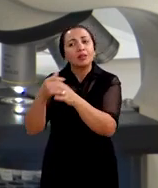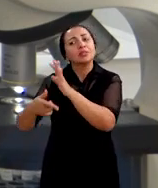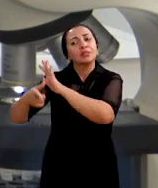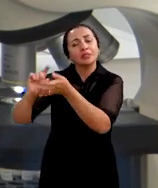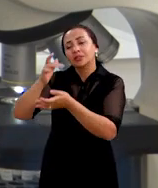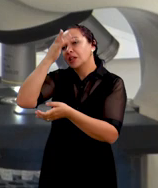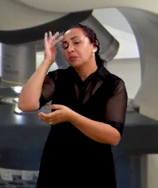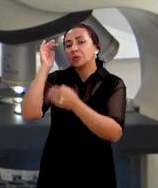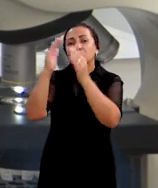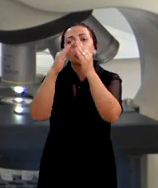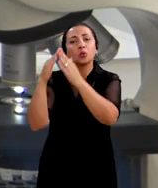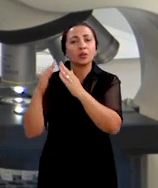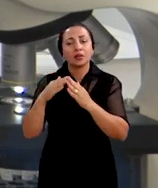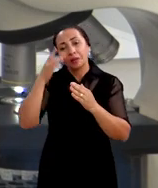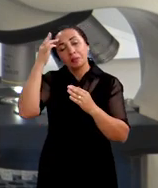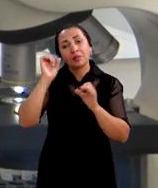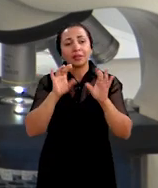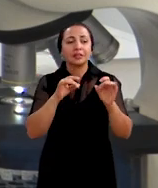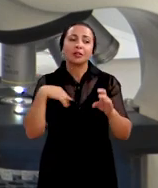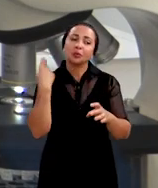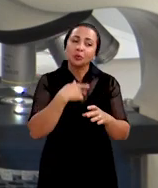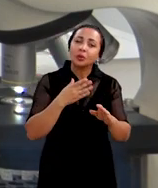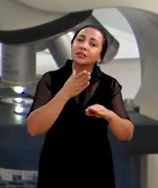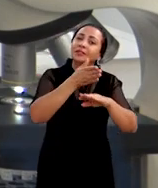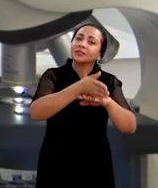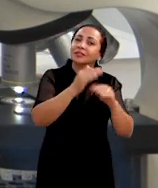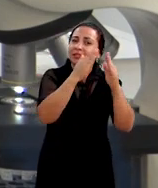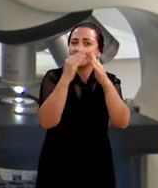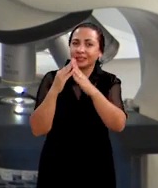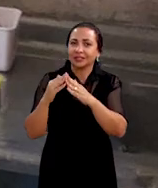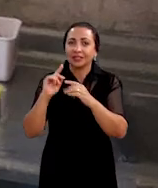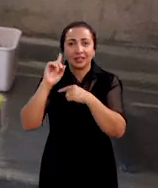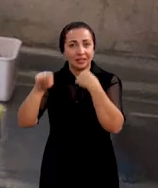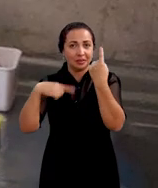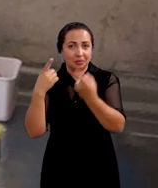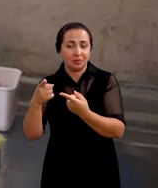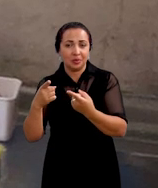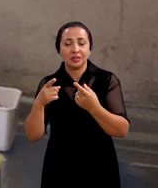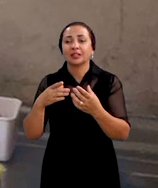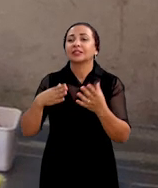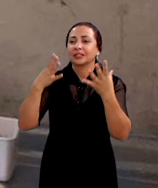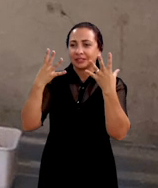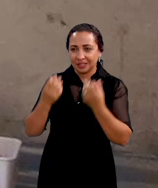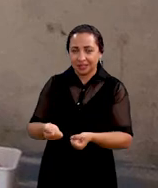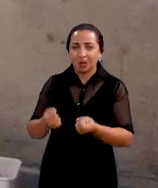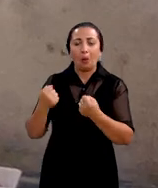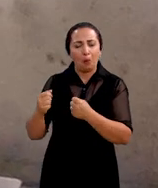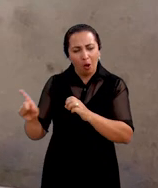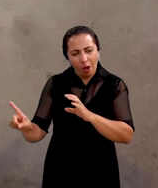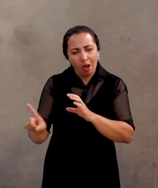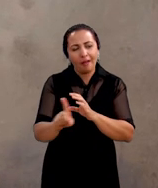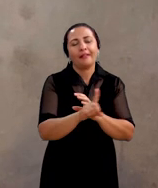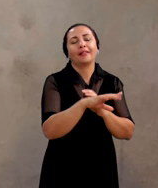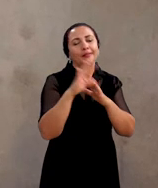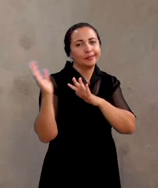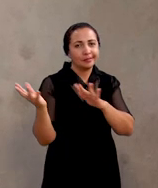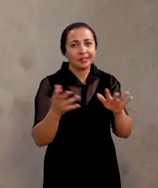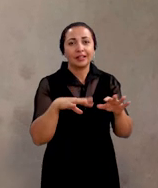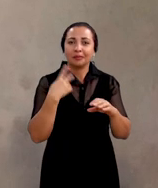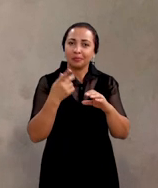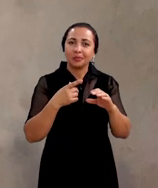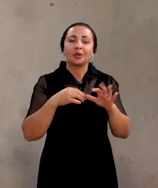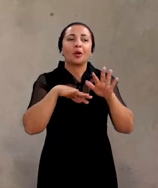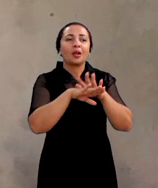conversa prévia com o morador, para que eles permitissem a nossa entrada. A partir do momento que havia aprovação, a gente